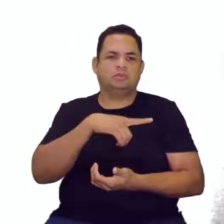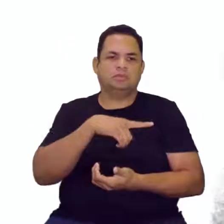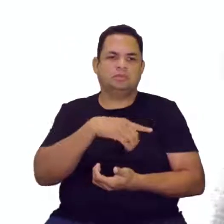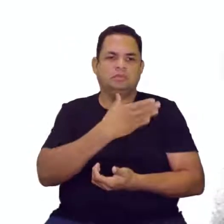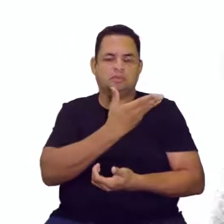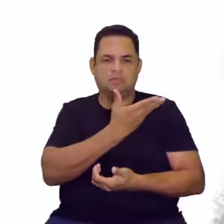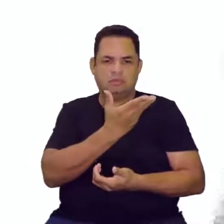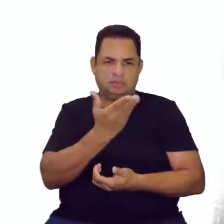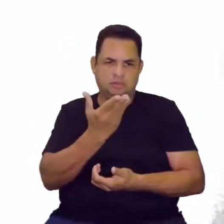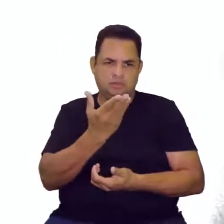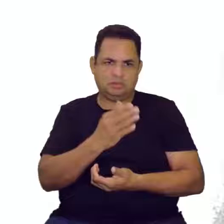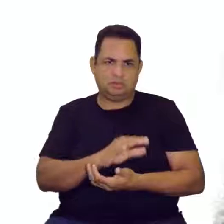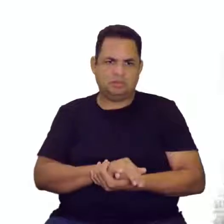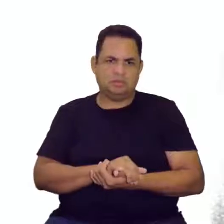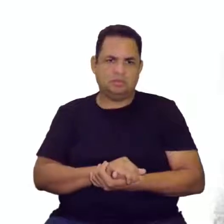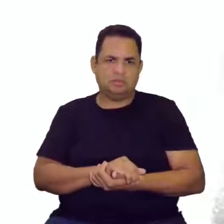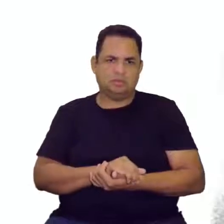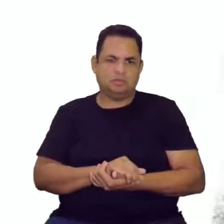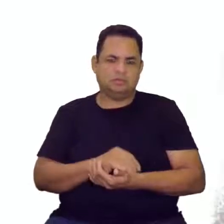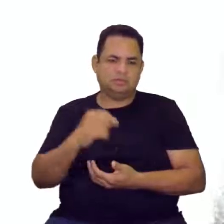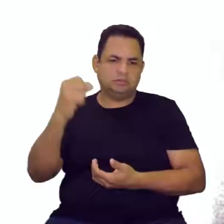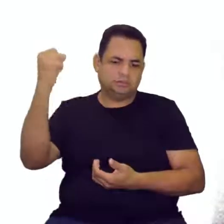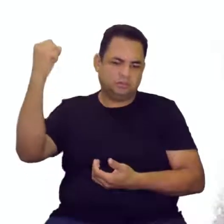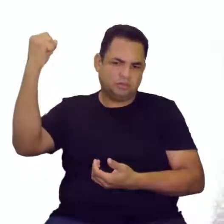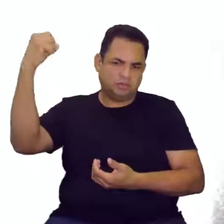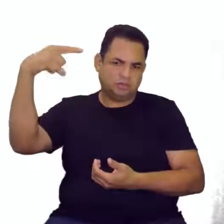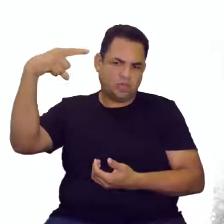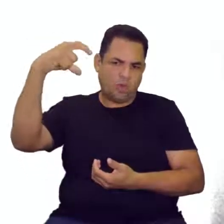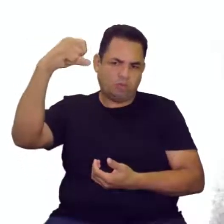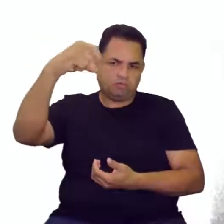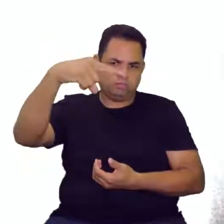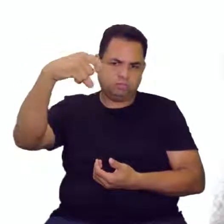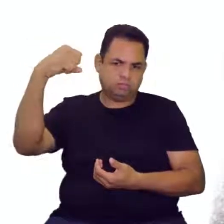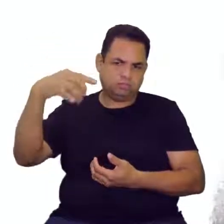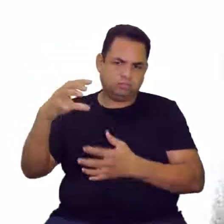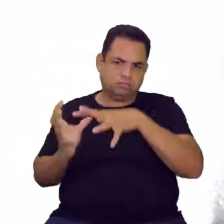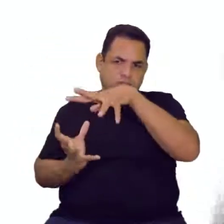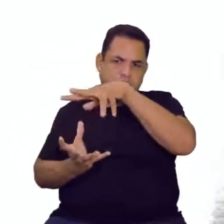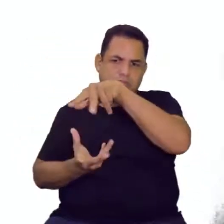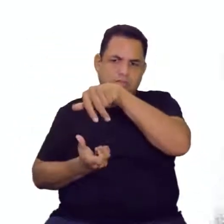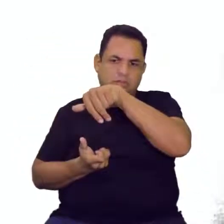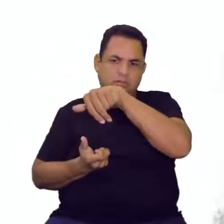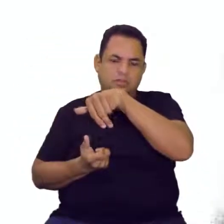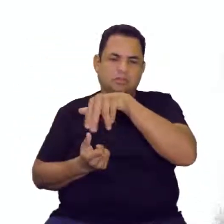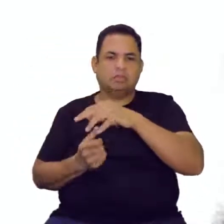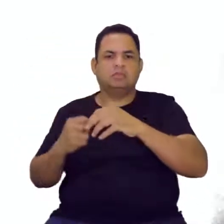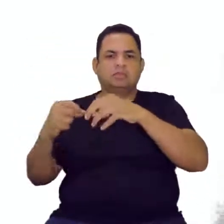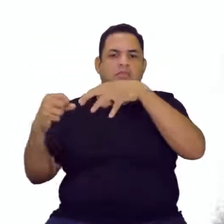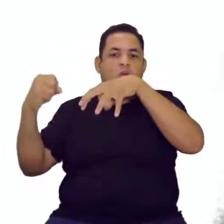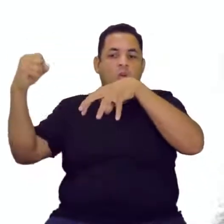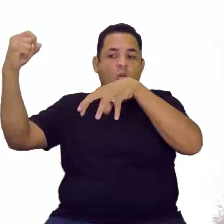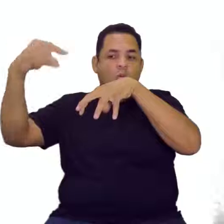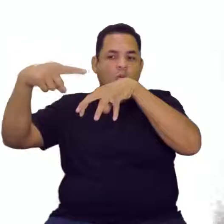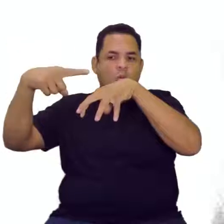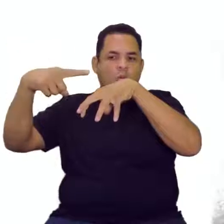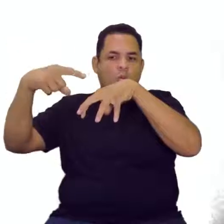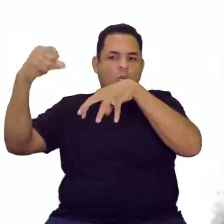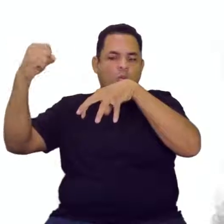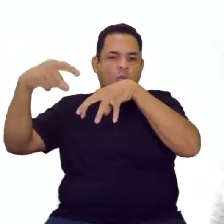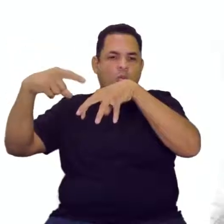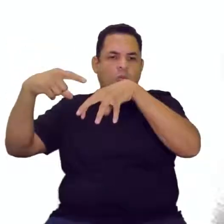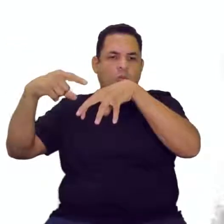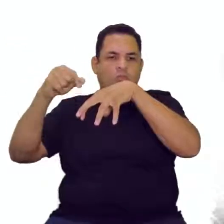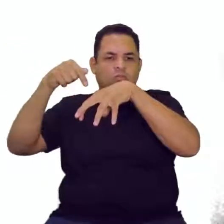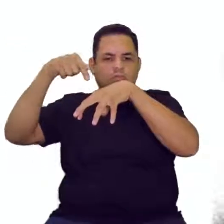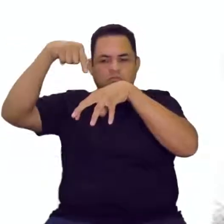aqui a incidência dos raios solares na Terra, né? Quando esses raios